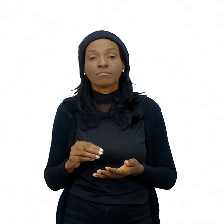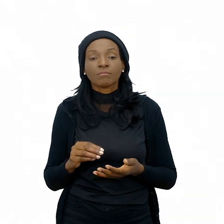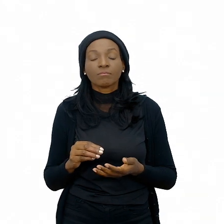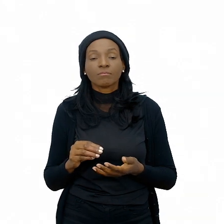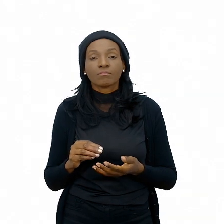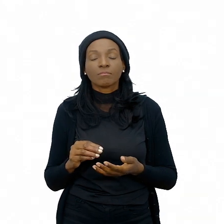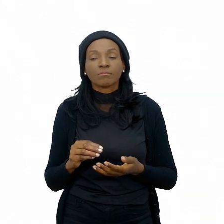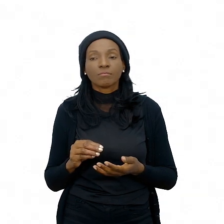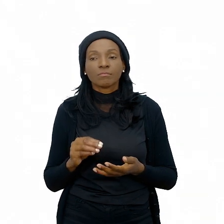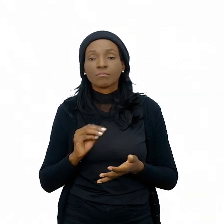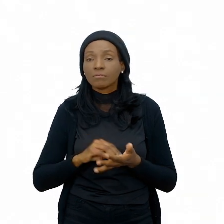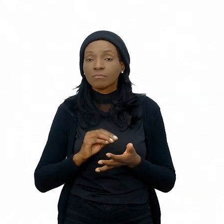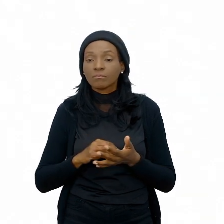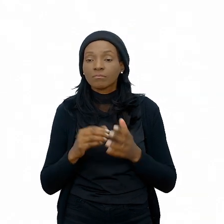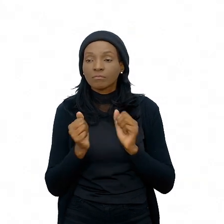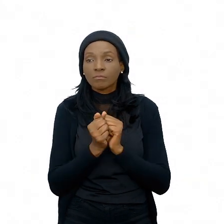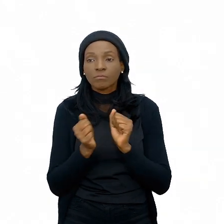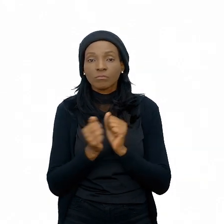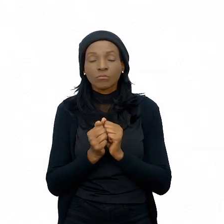acompanhando, né,